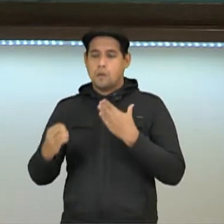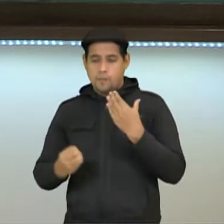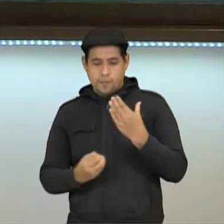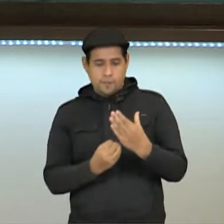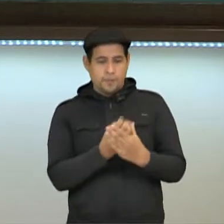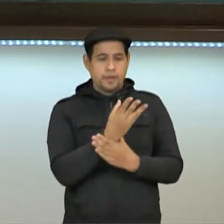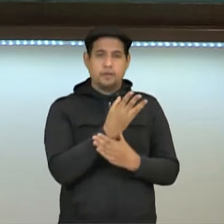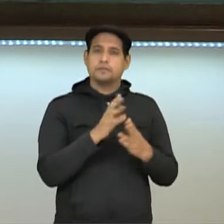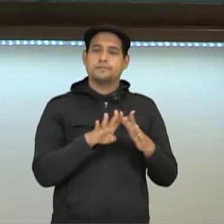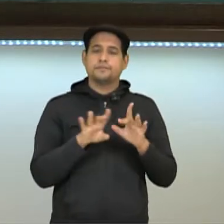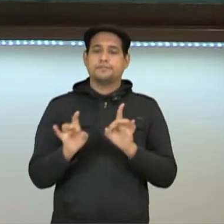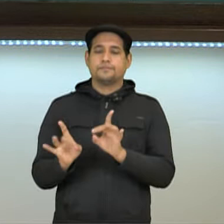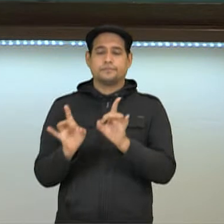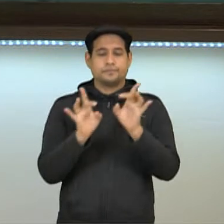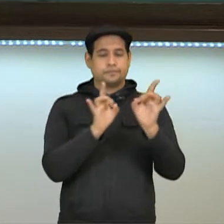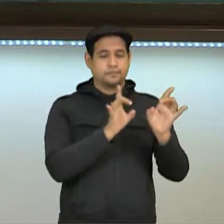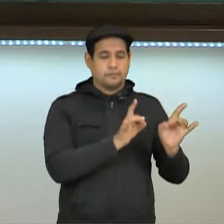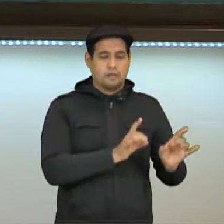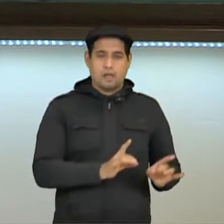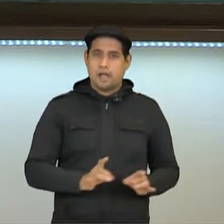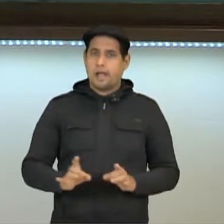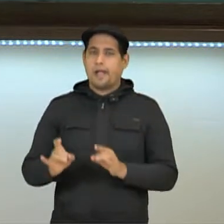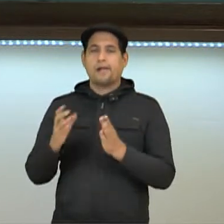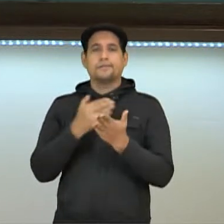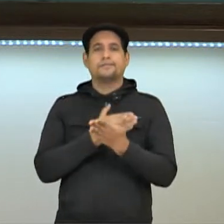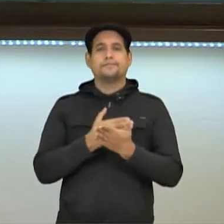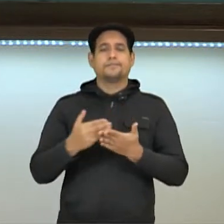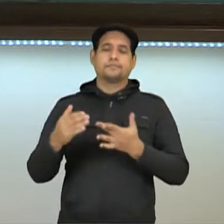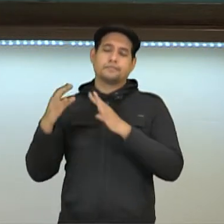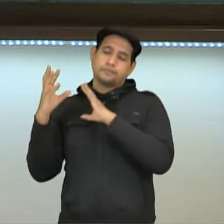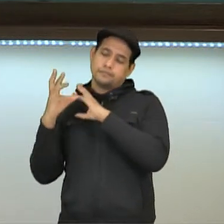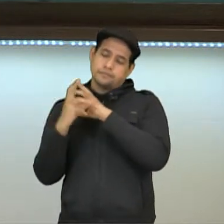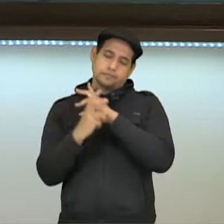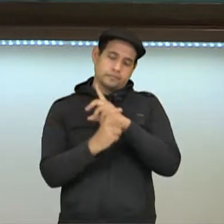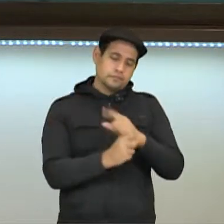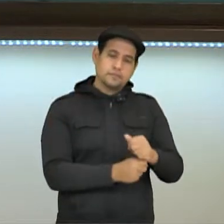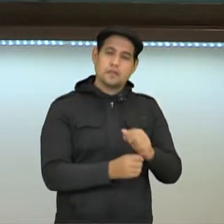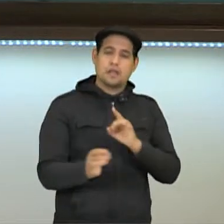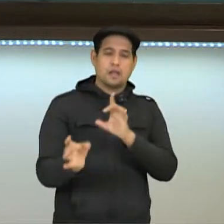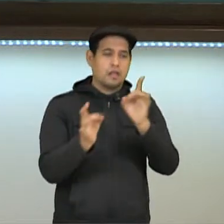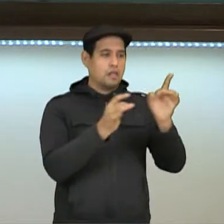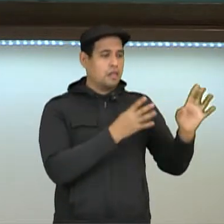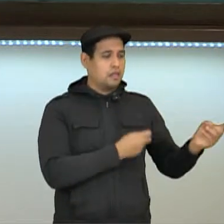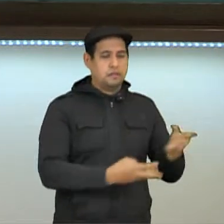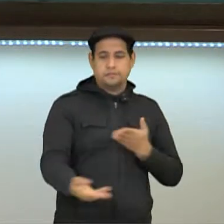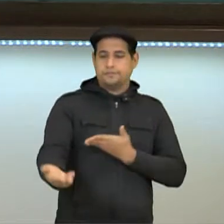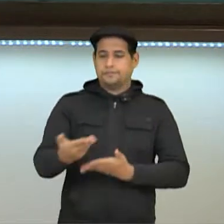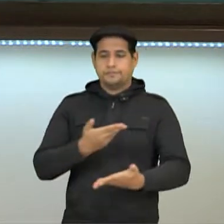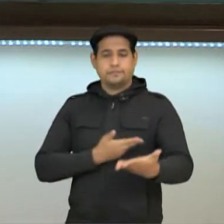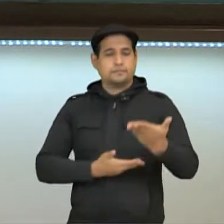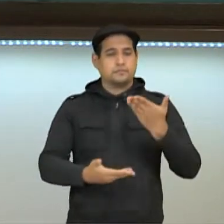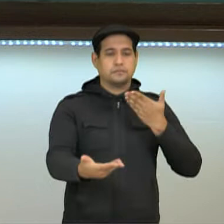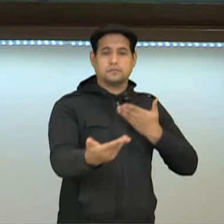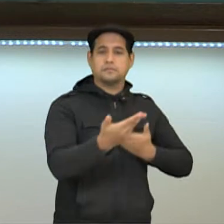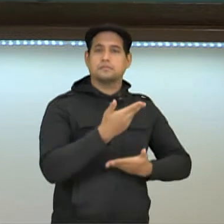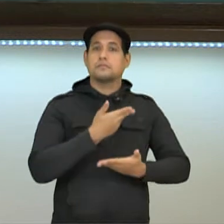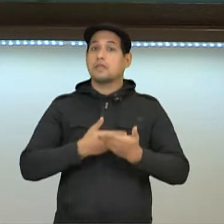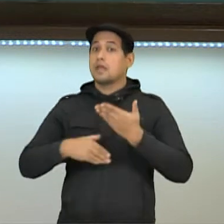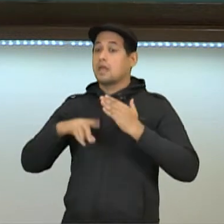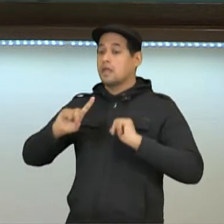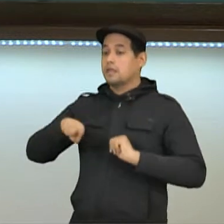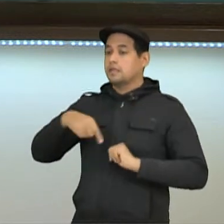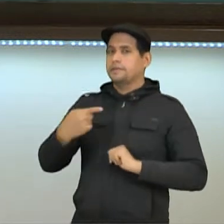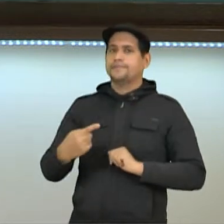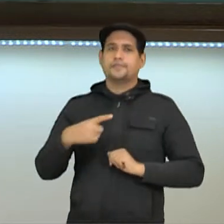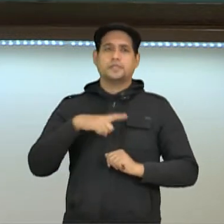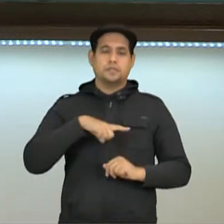renascimento comercial, começam ali a retomada das trocas comerciais que vai levar posteriormente